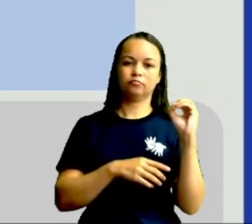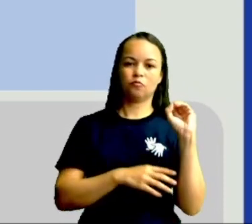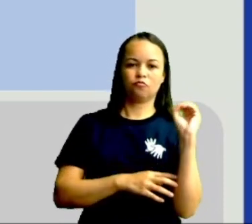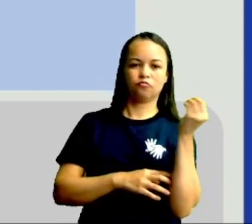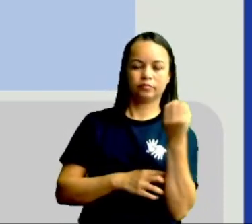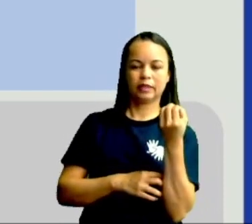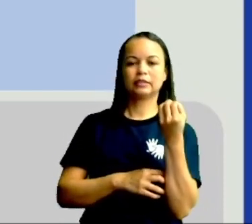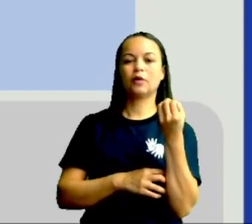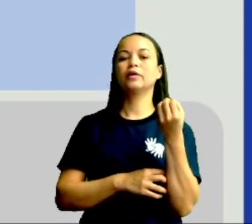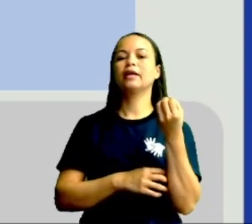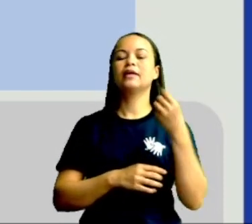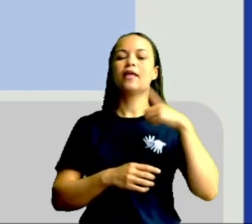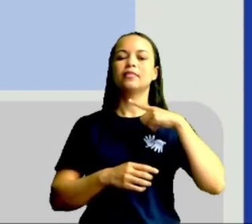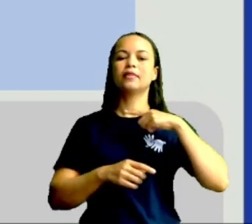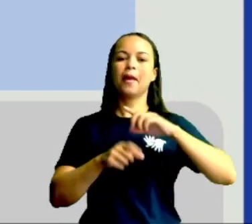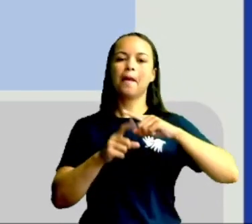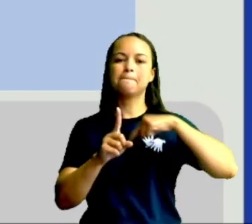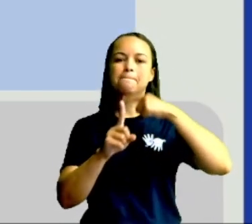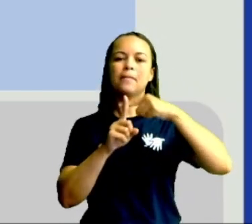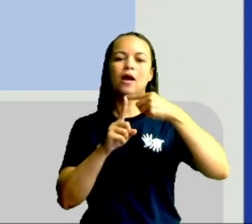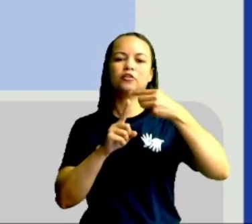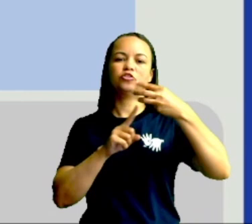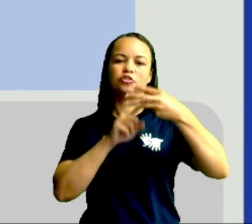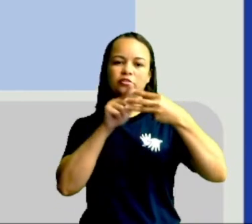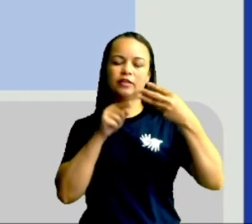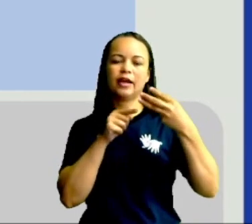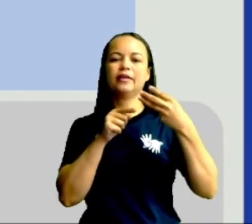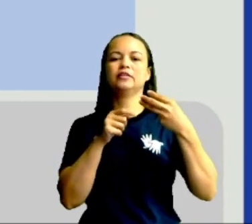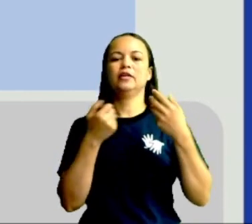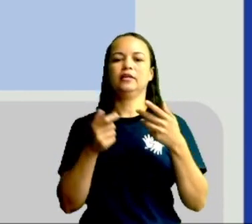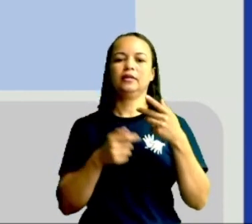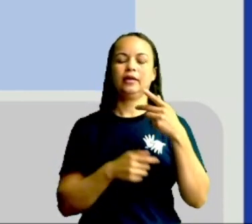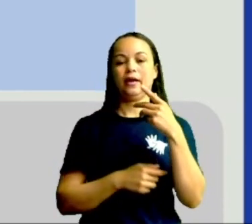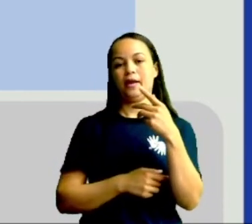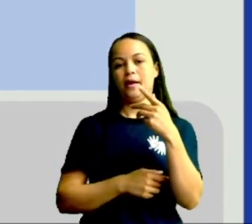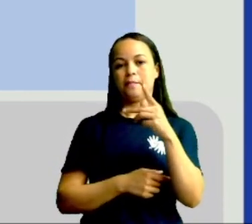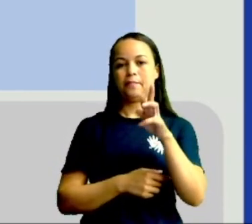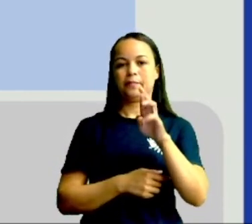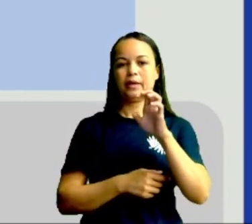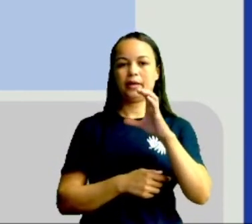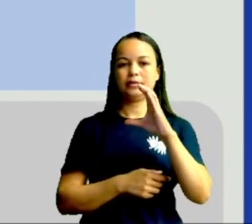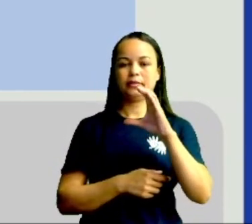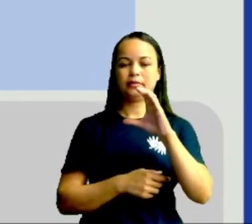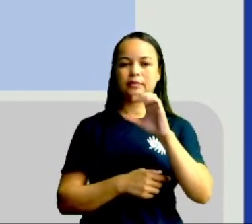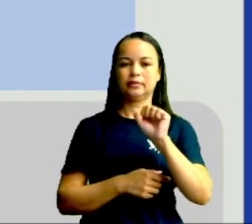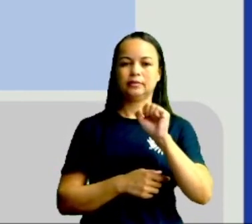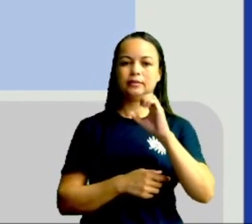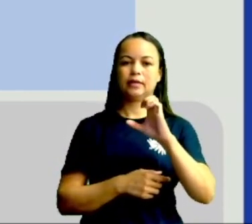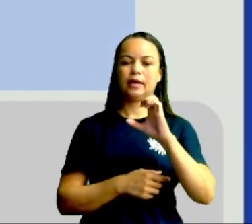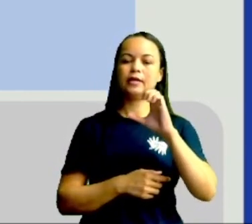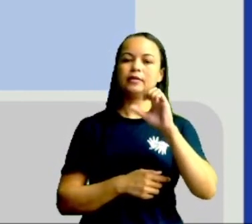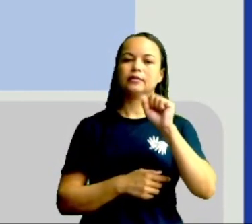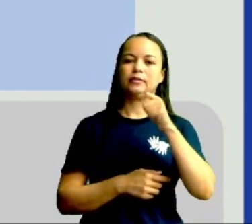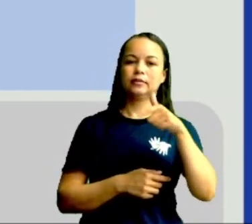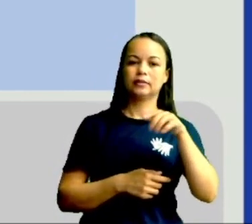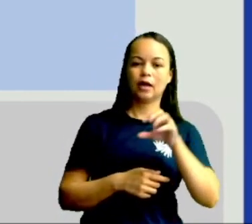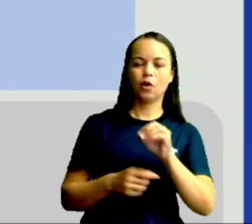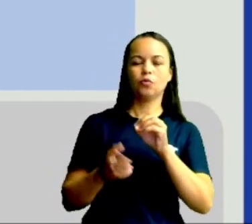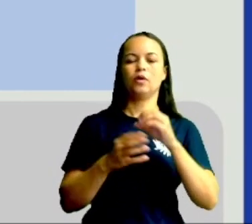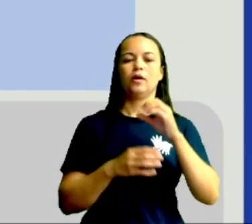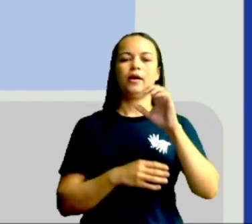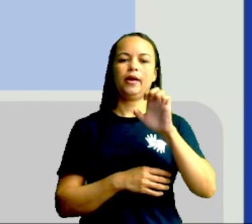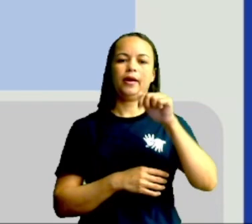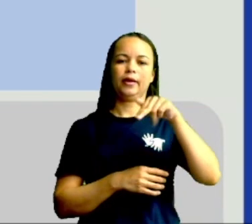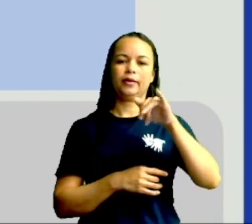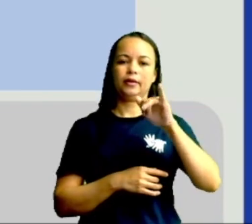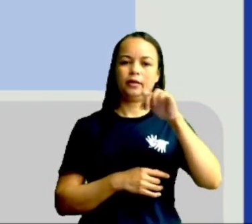importantes, que é o movimento de precessão dos equinócios, né? O movimento de